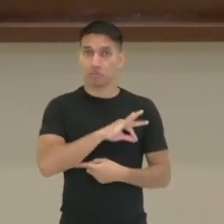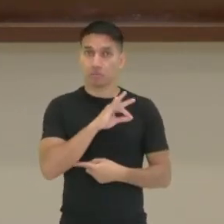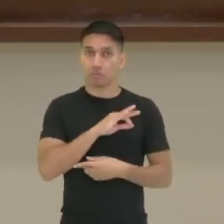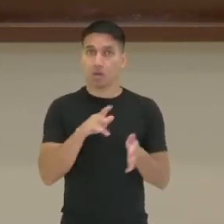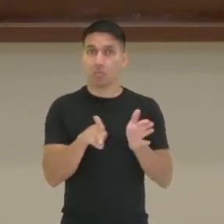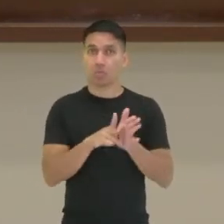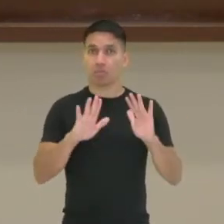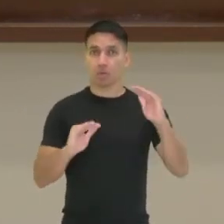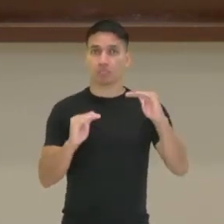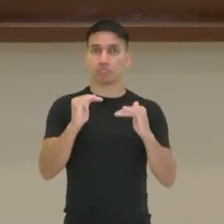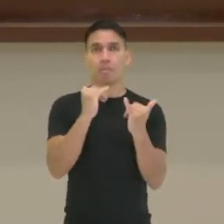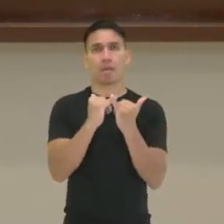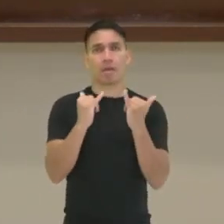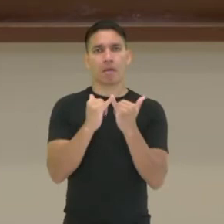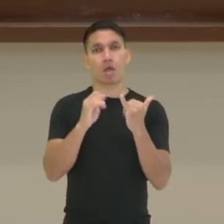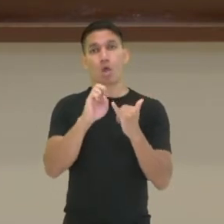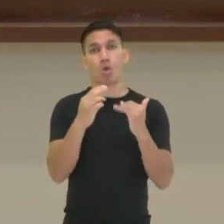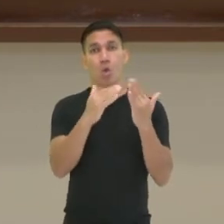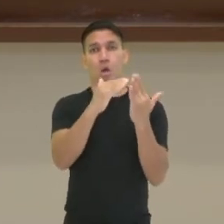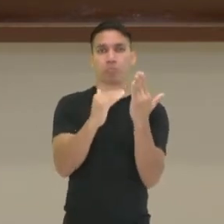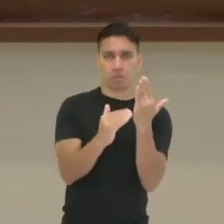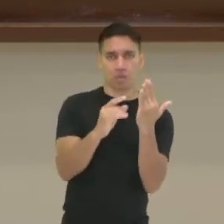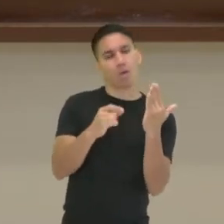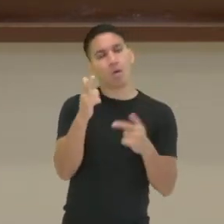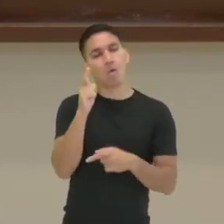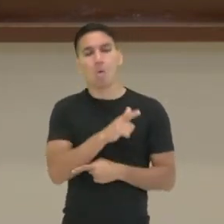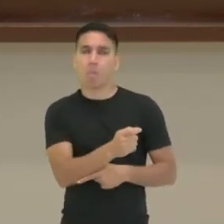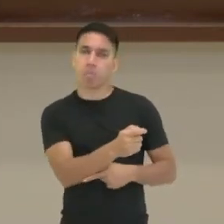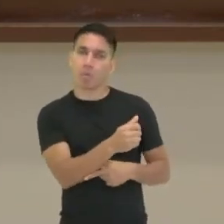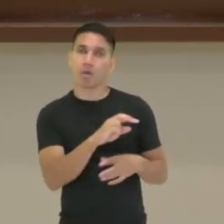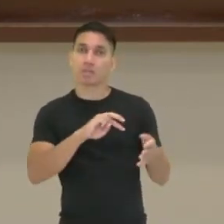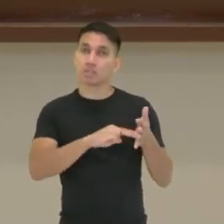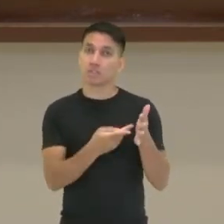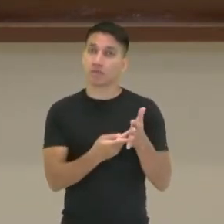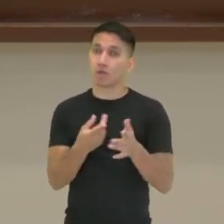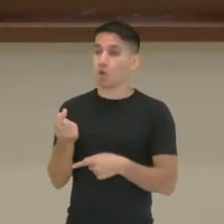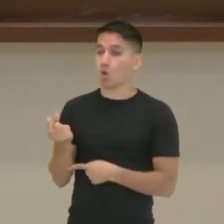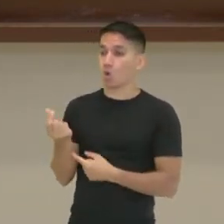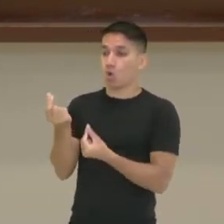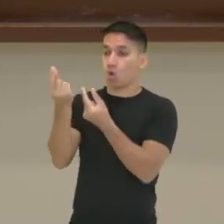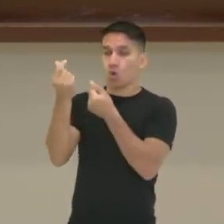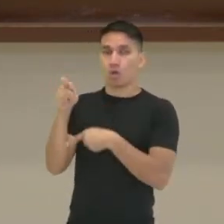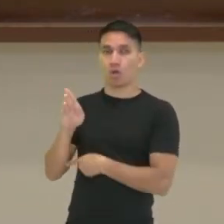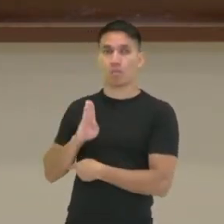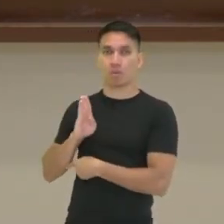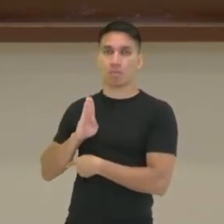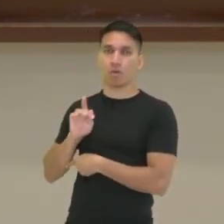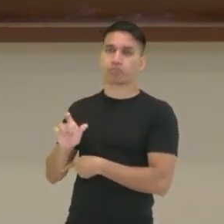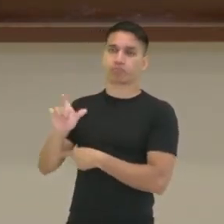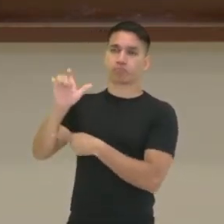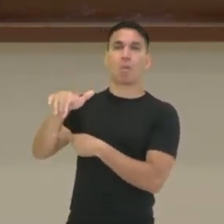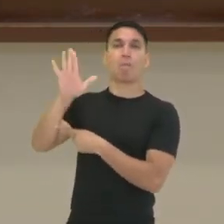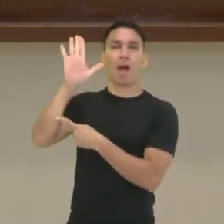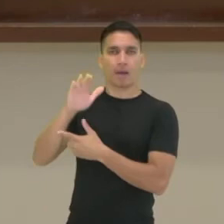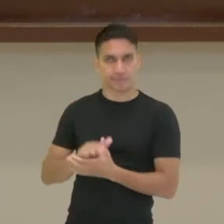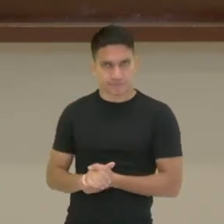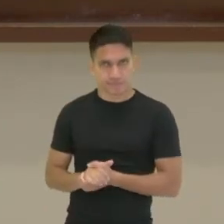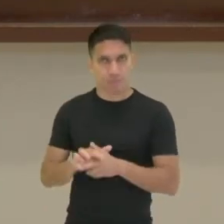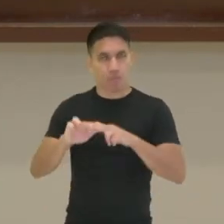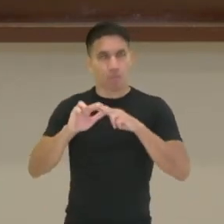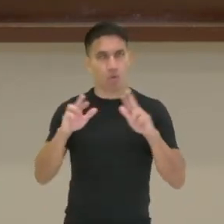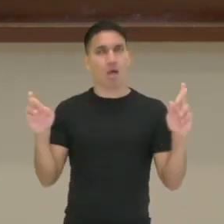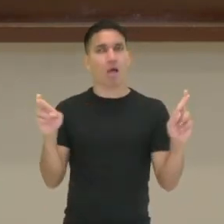níveis medianos ou baixos, significa que o lucro da classe burguesa vai aumentar, ok? Então nós temos